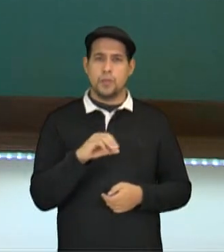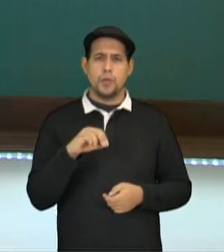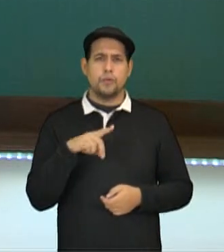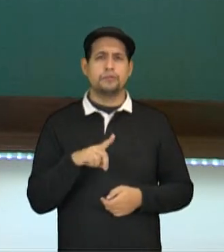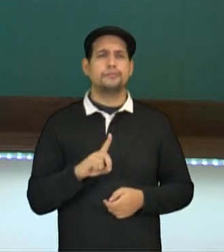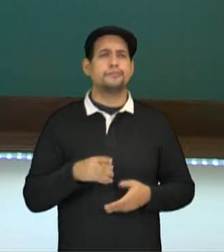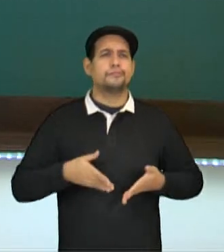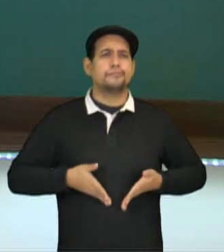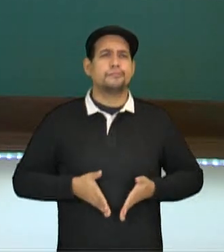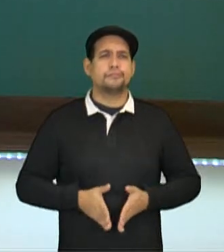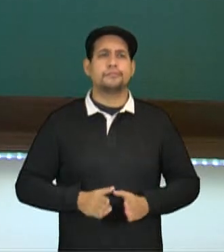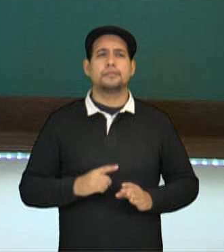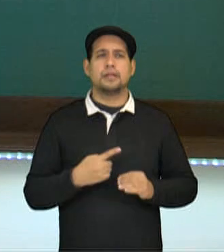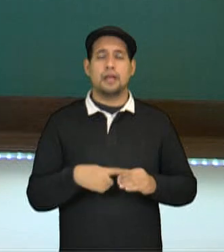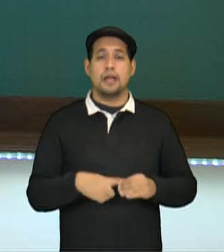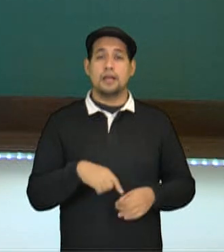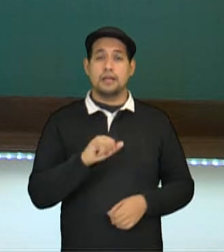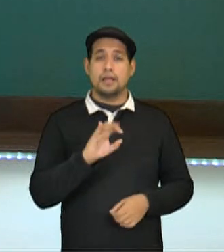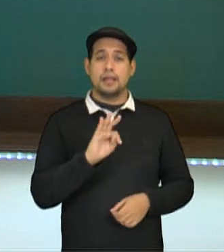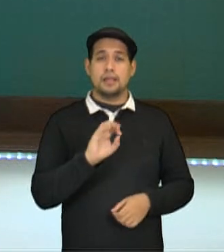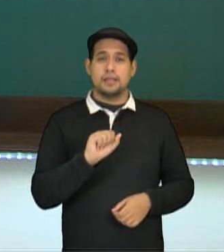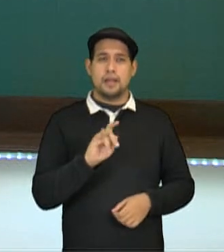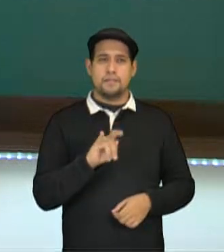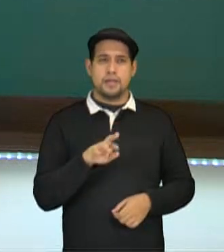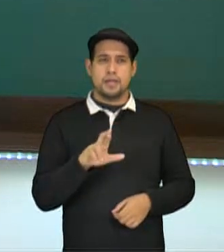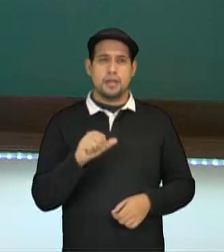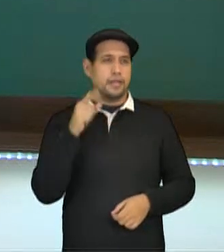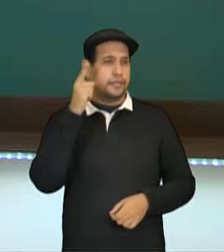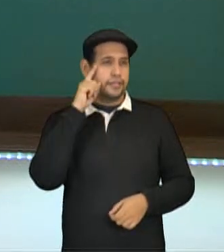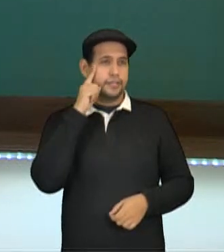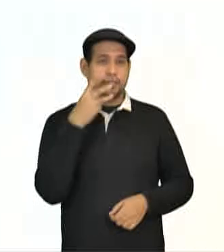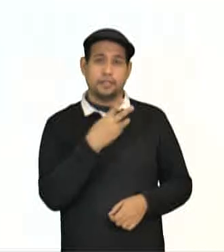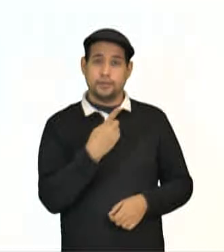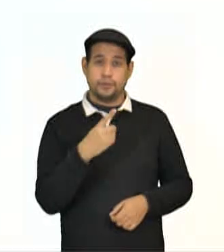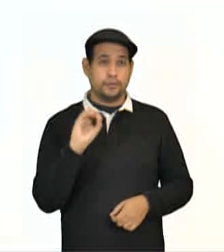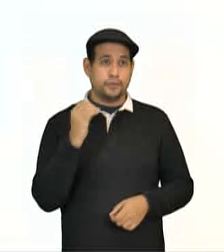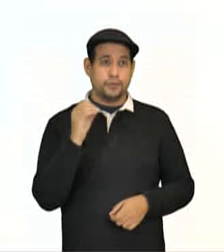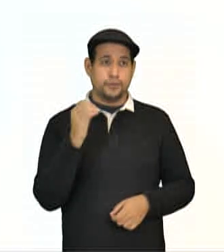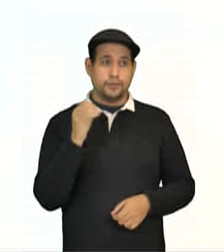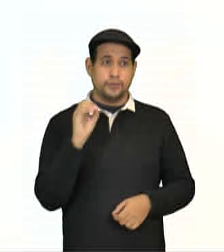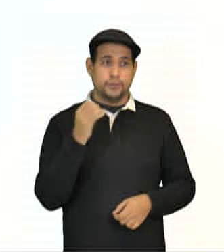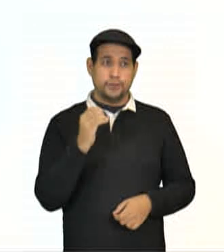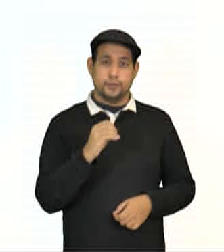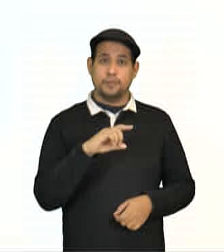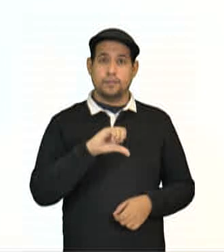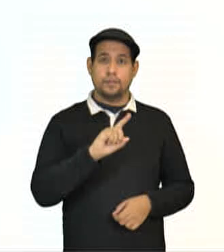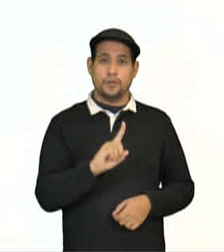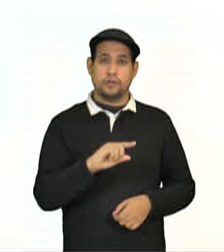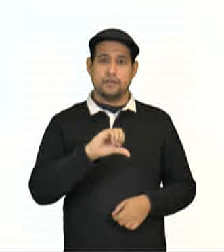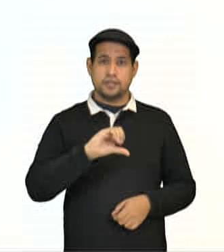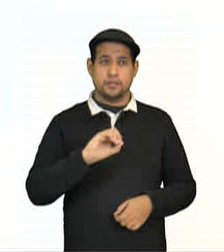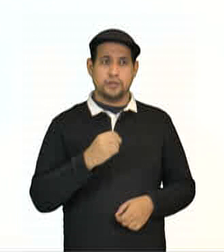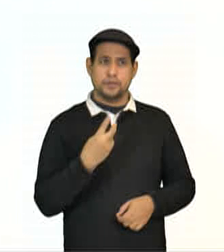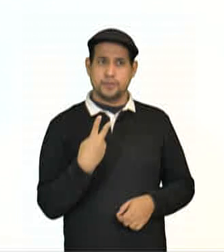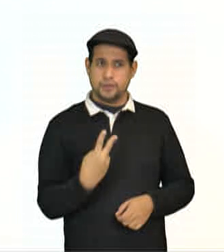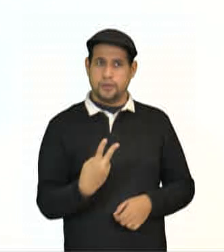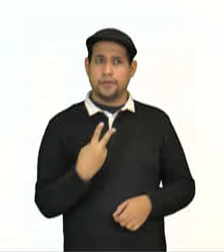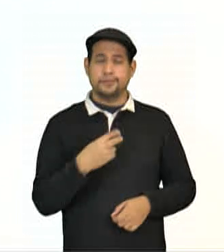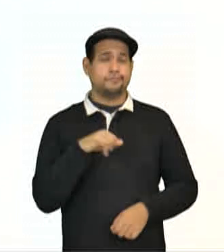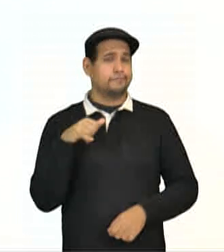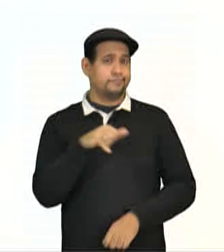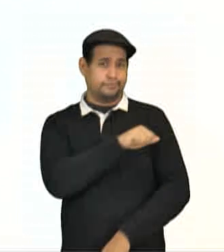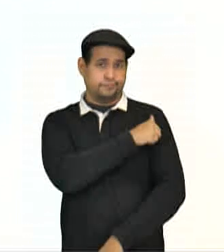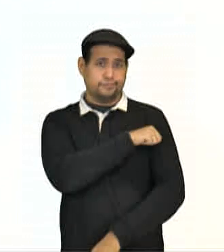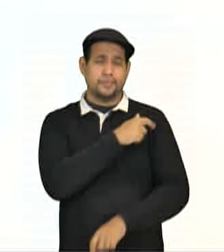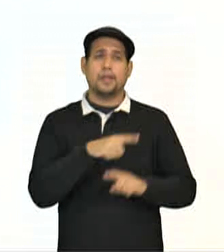nasceu em Itabira, em 31 de outubro de 1902, Rio de Janeiro, e faleceu em 17 de agosto de